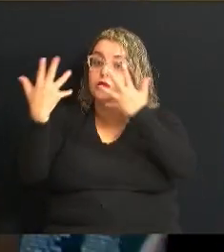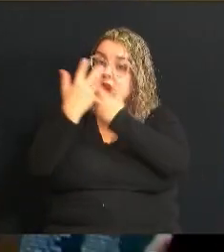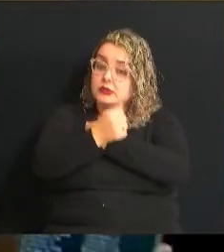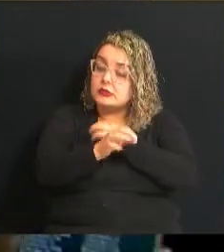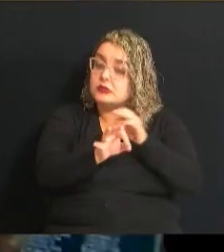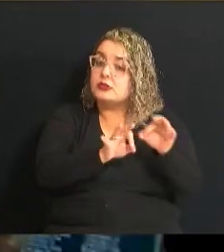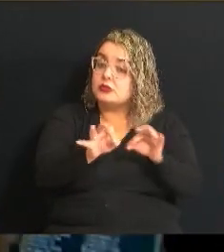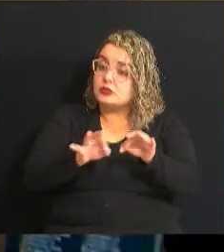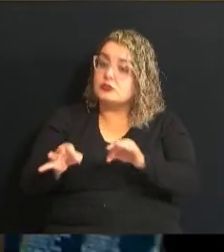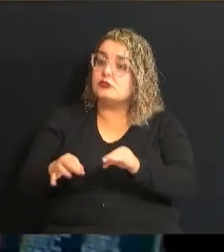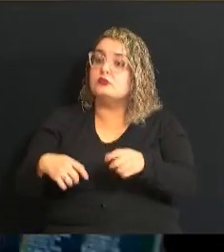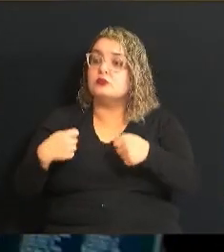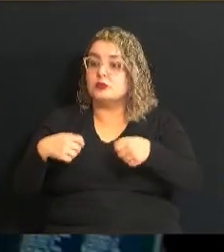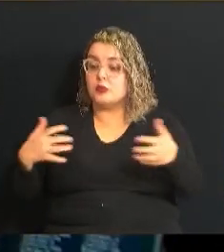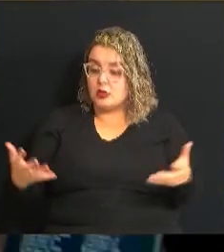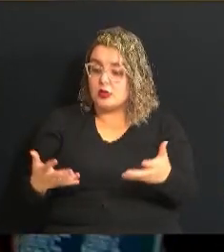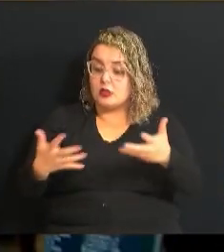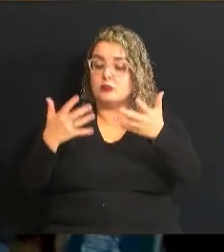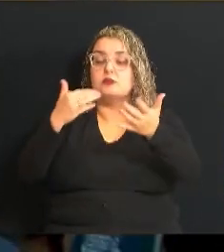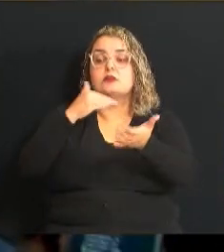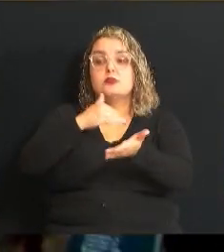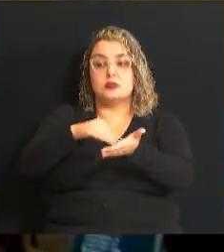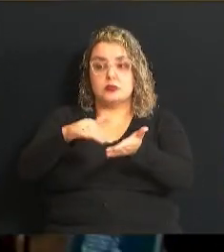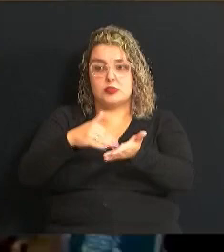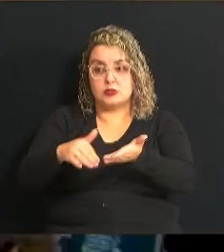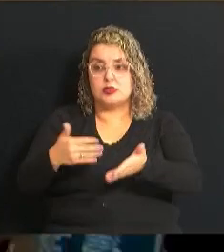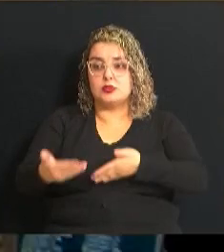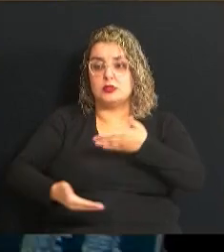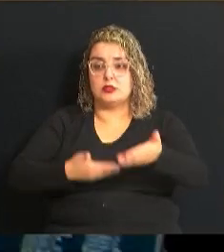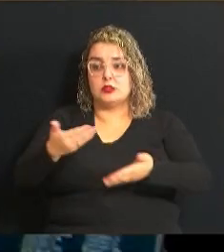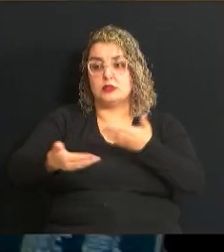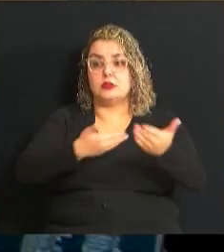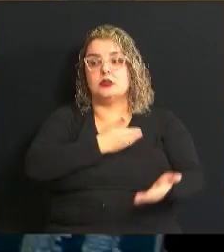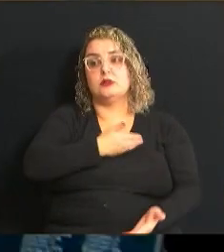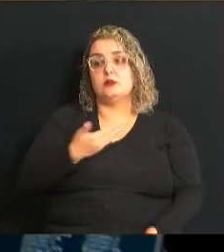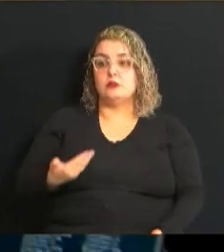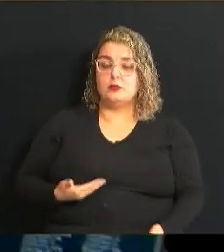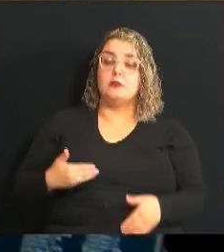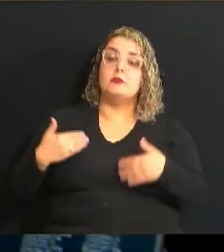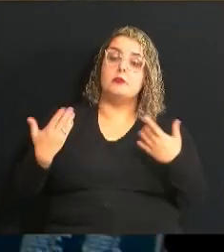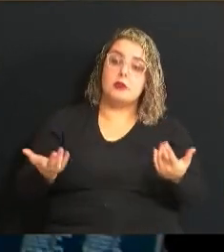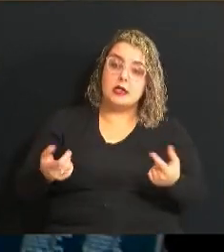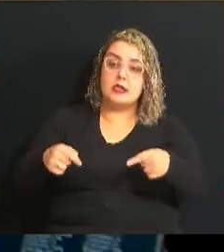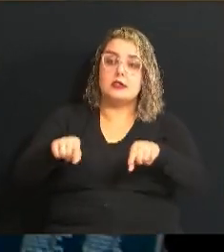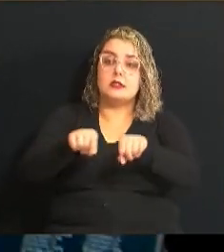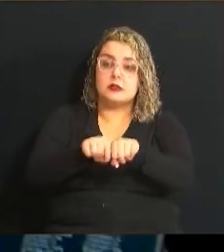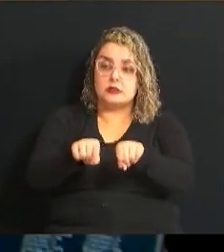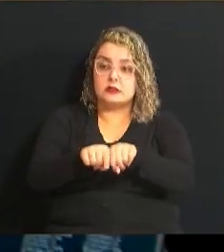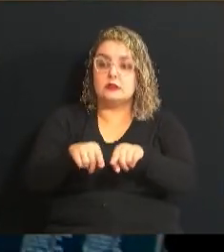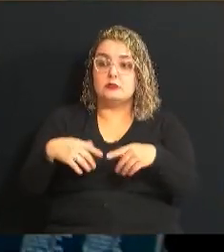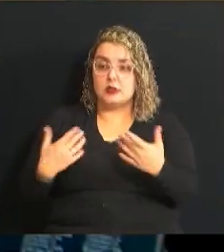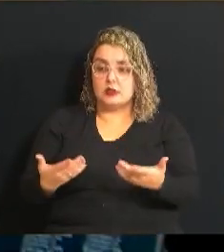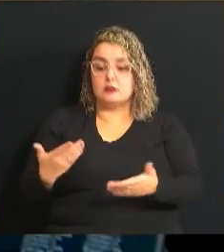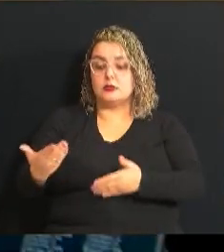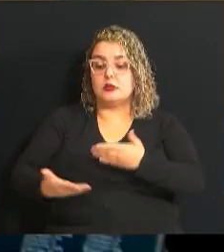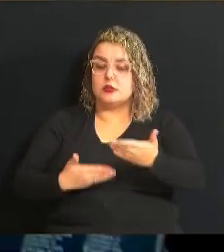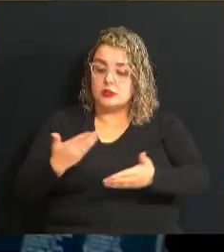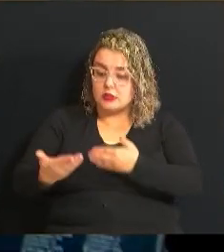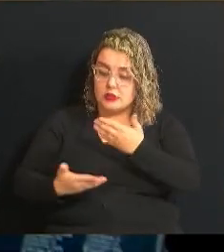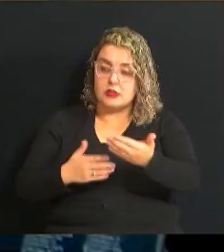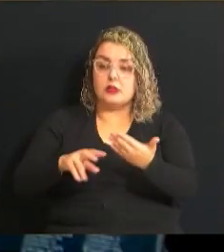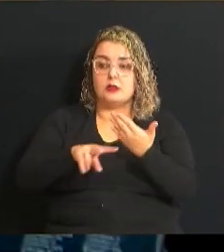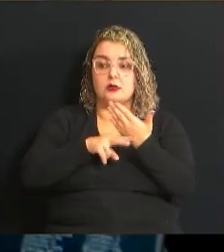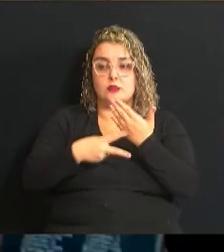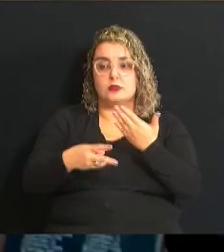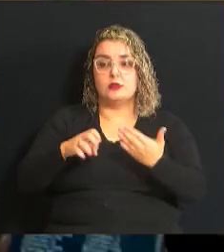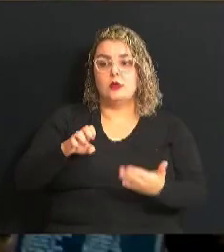temos que enaltecer o trabalho da Secretaria de Serviços Públicos, mas nós temos também que tratar com os efeitos